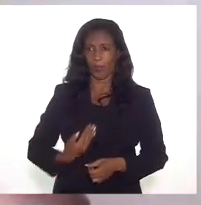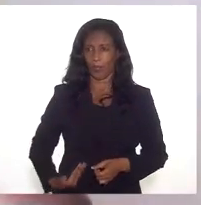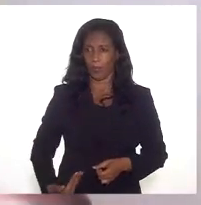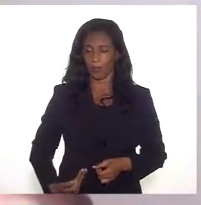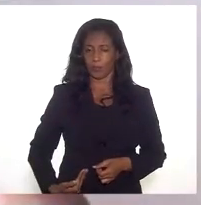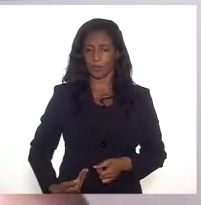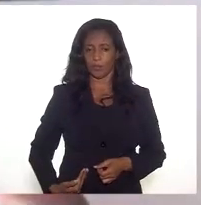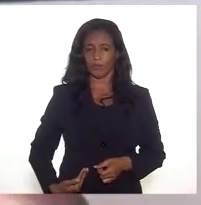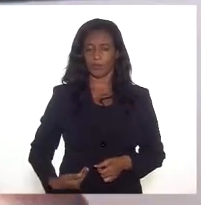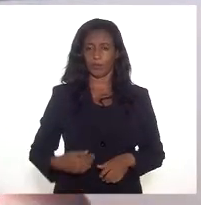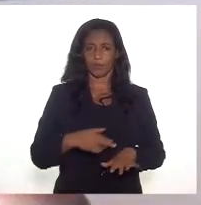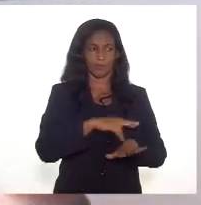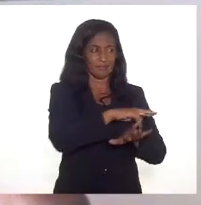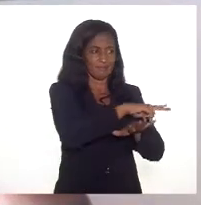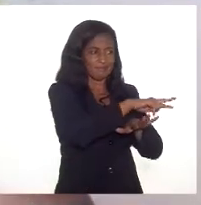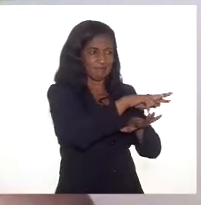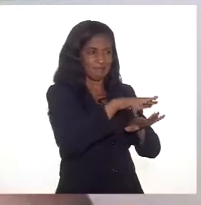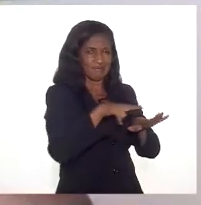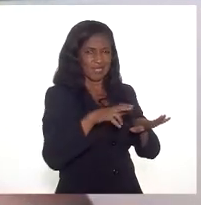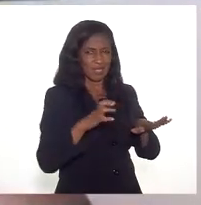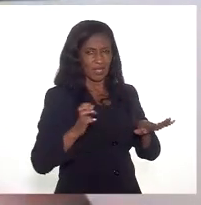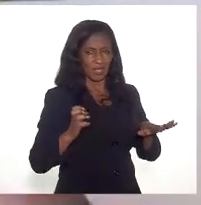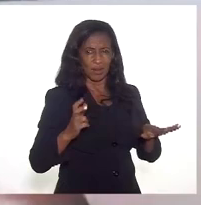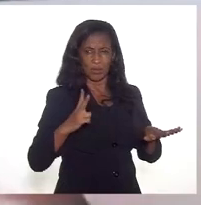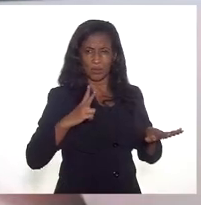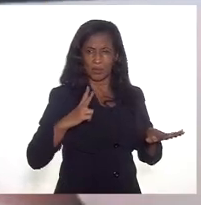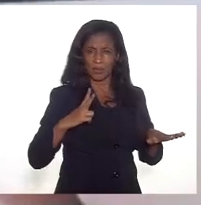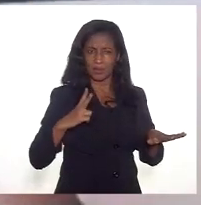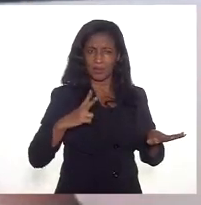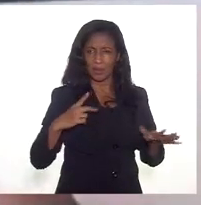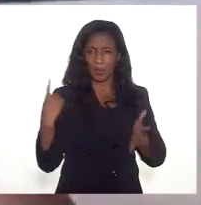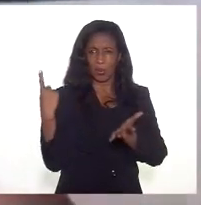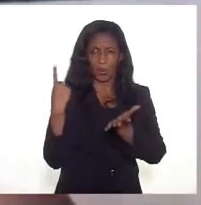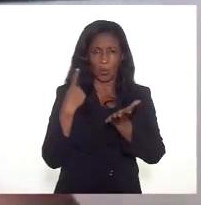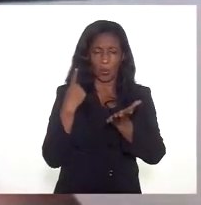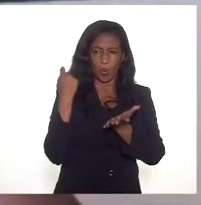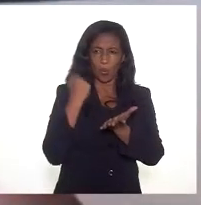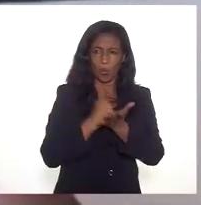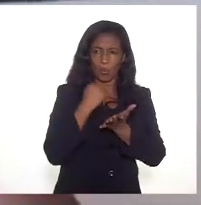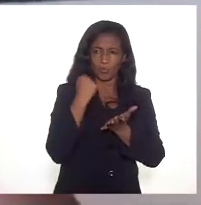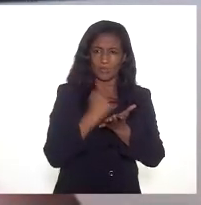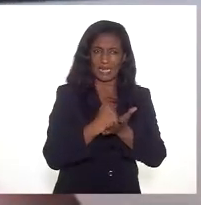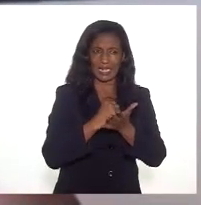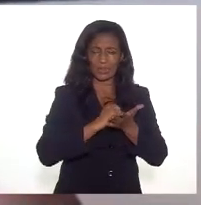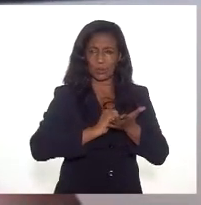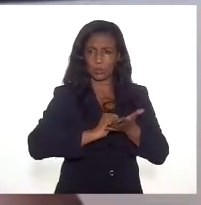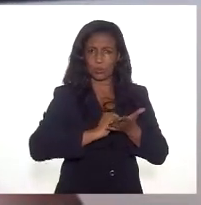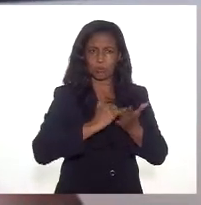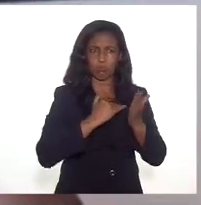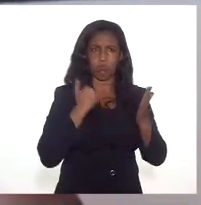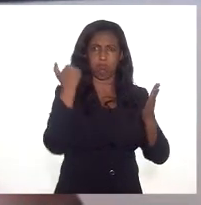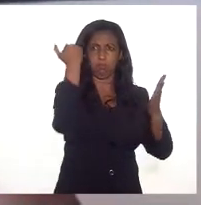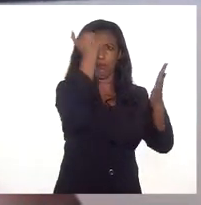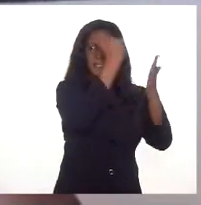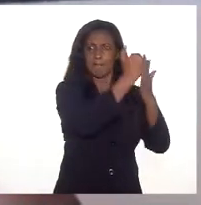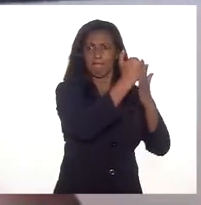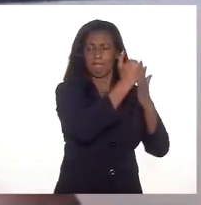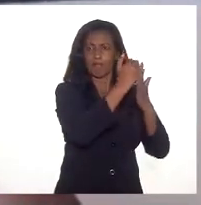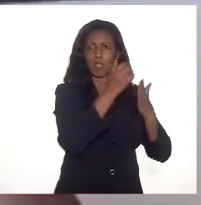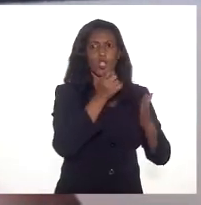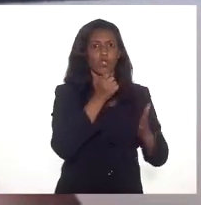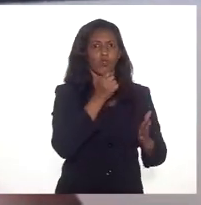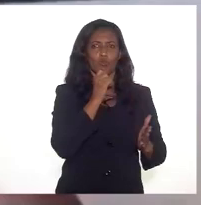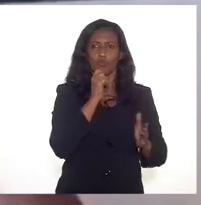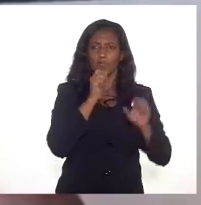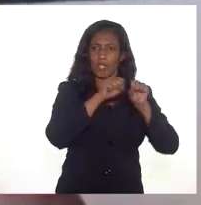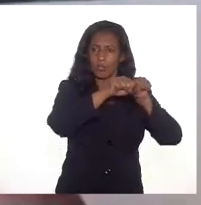as, os entes privados são promíscuas, né? Contratos superfaturados que não foram incluídos no sistema eletrônico